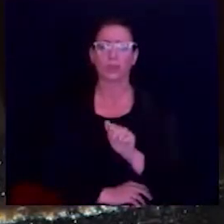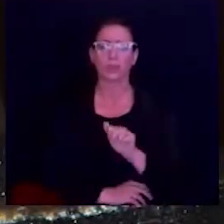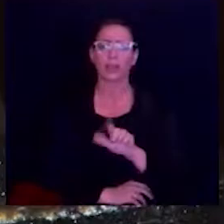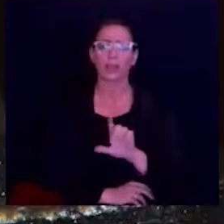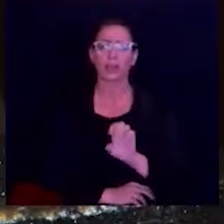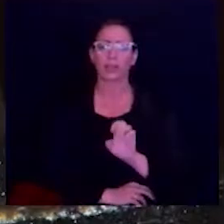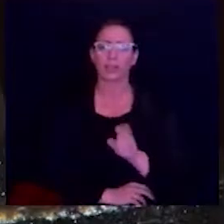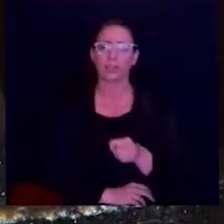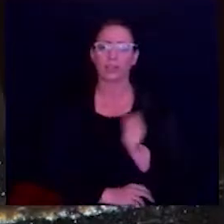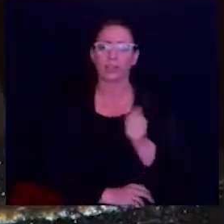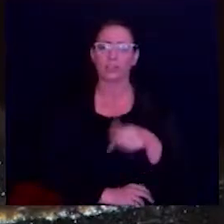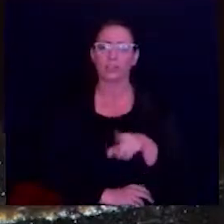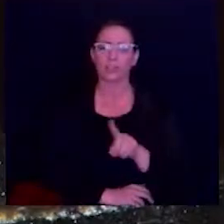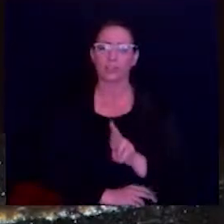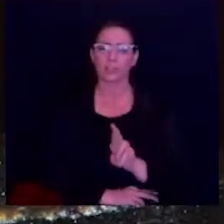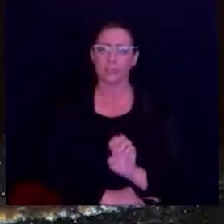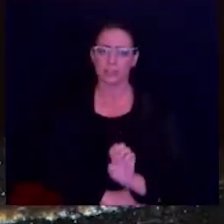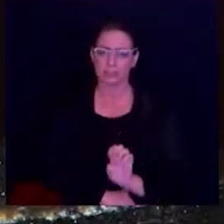Andreoli.